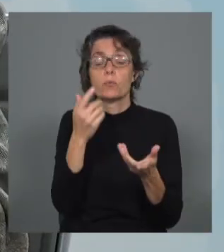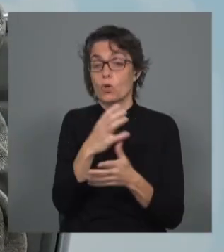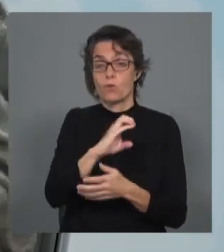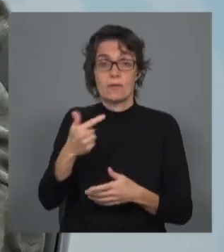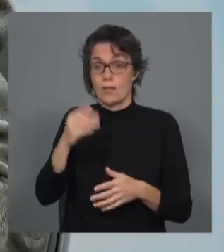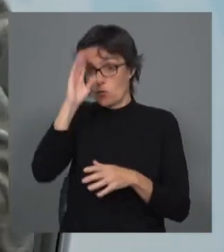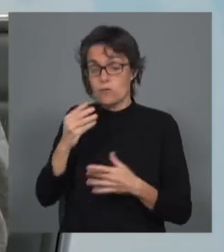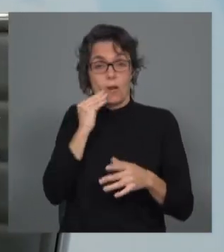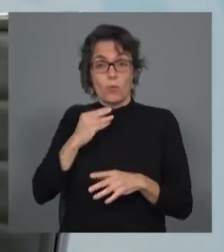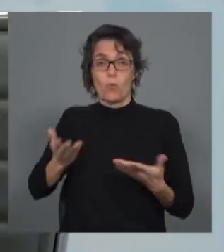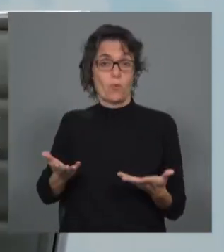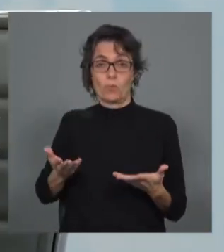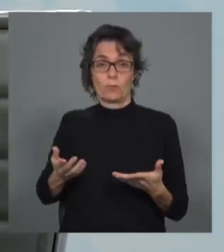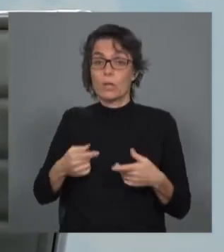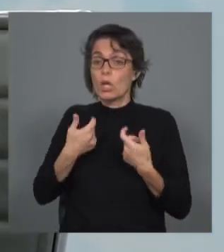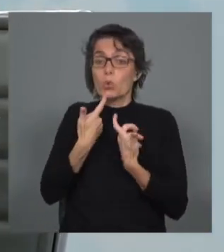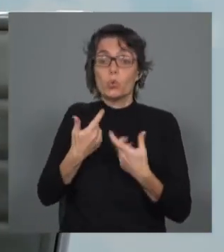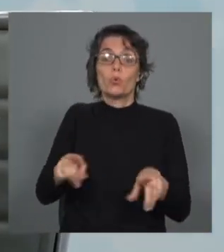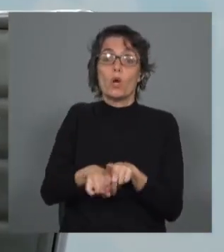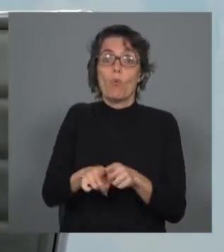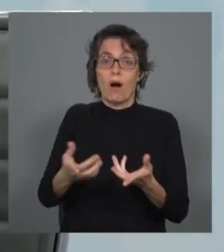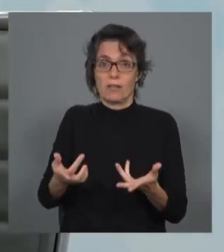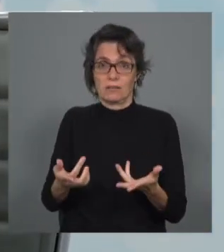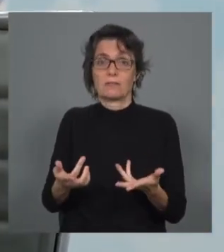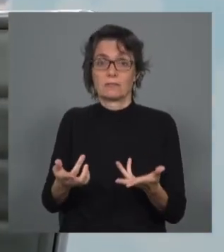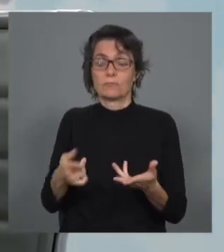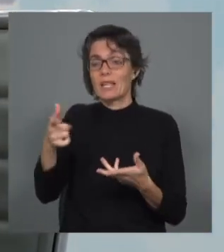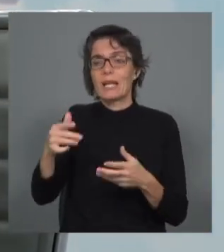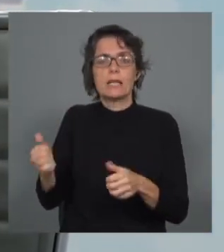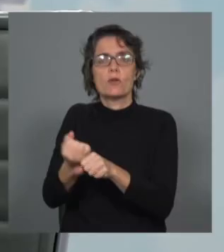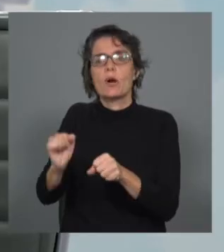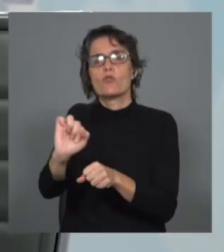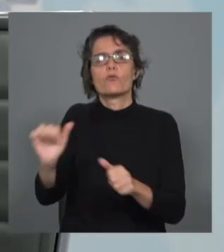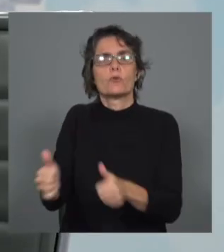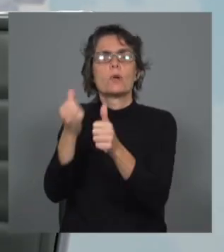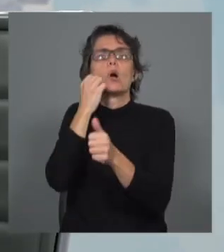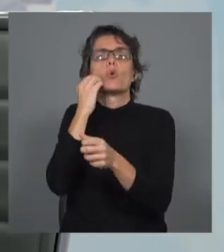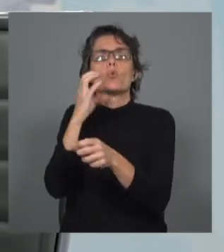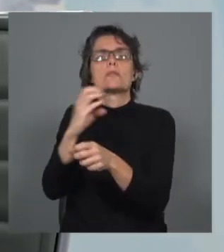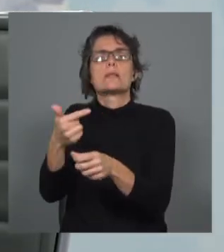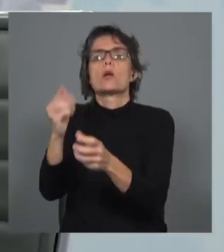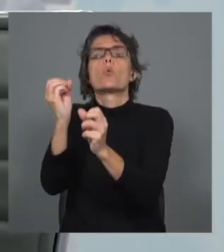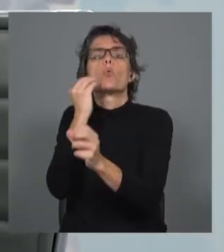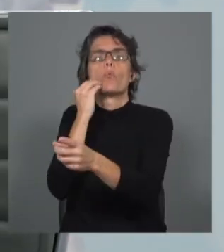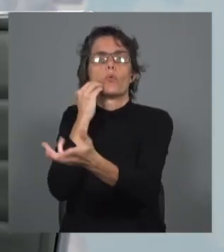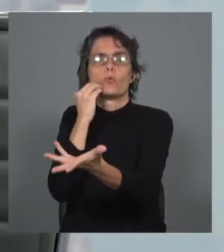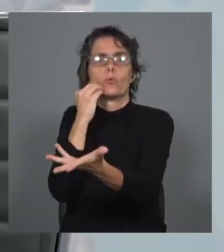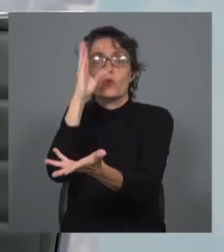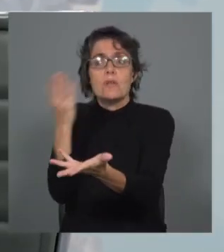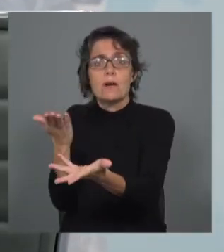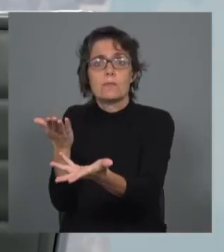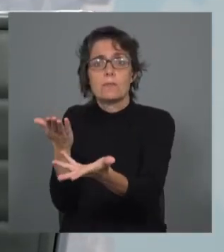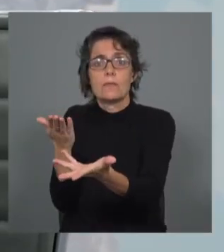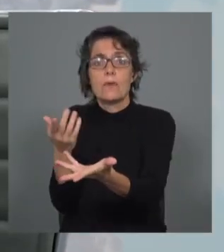vão contar, portanto, não vão fazer nada para melhorar, não podem fazer nada para melhorar. E, finalmente,